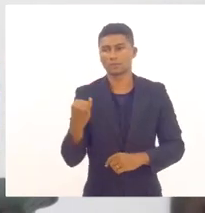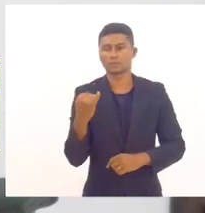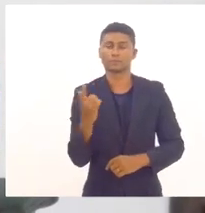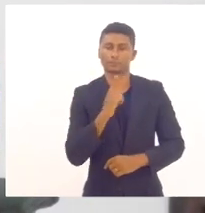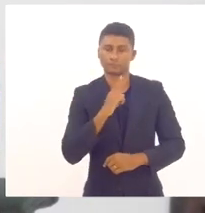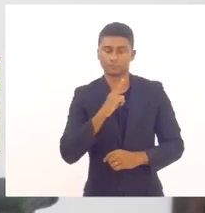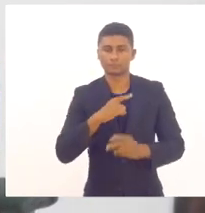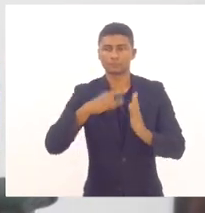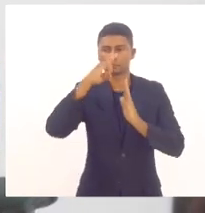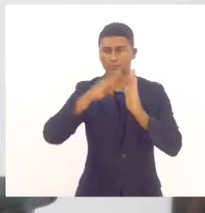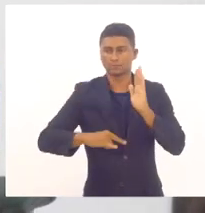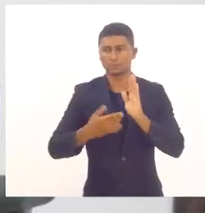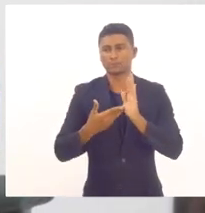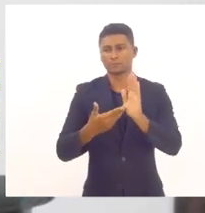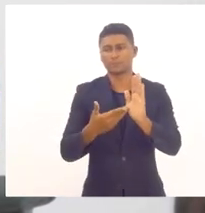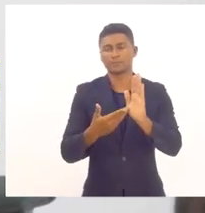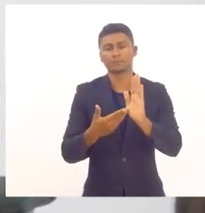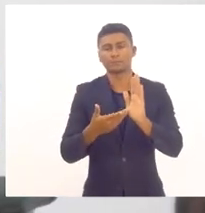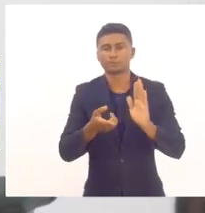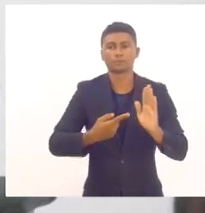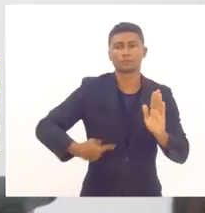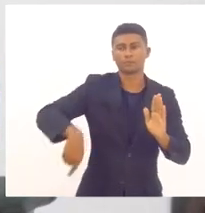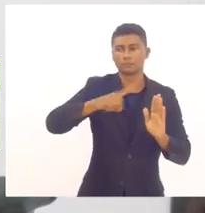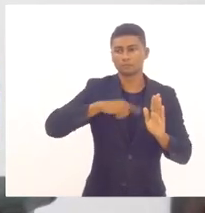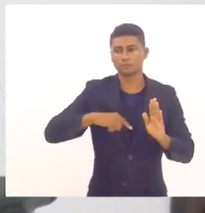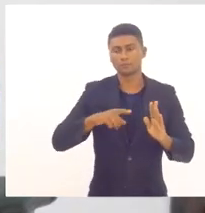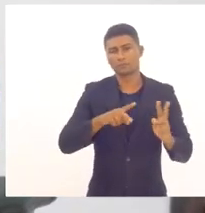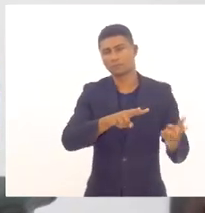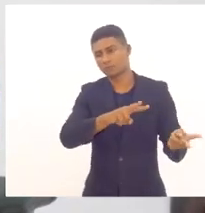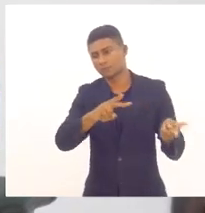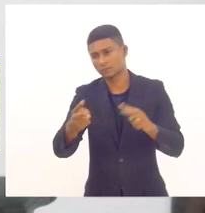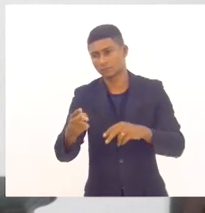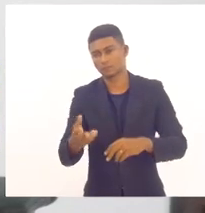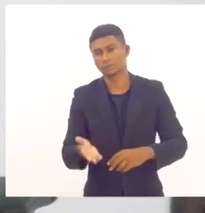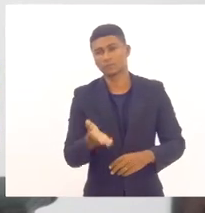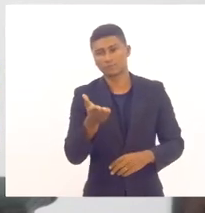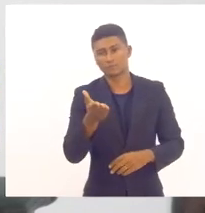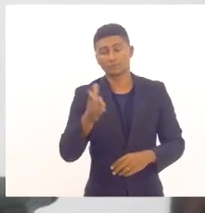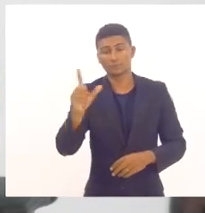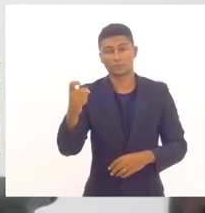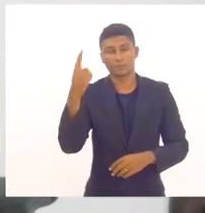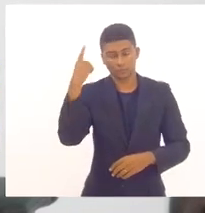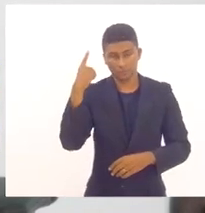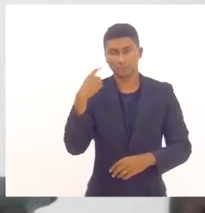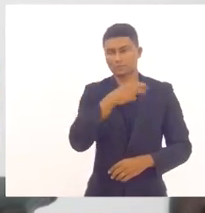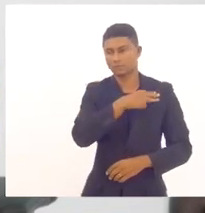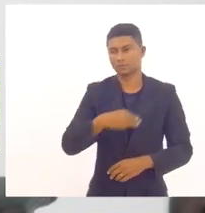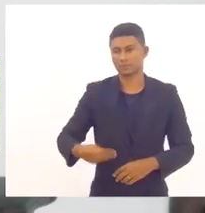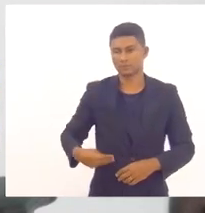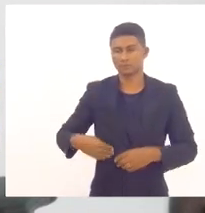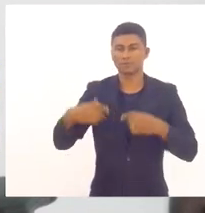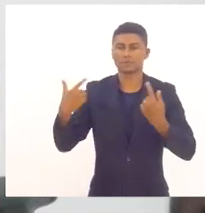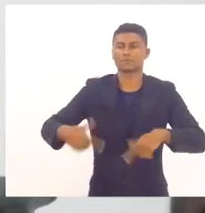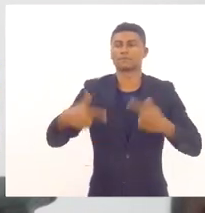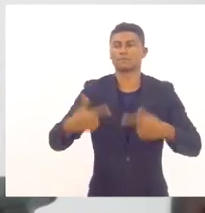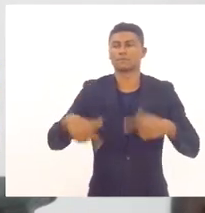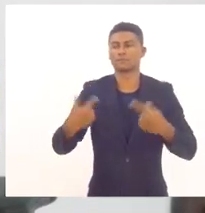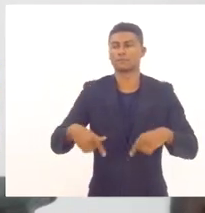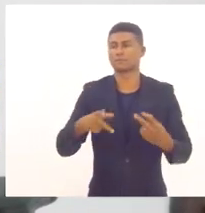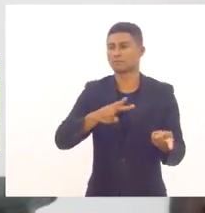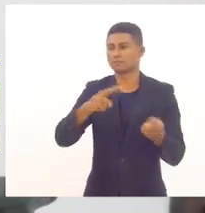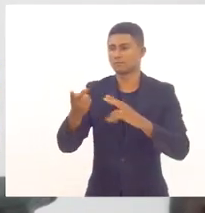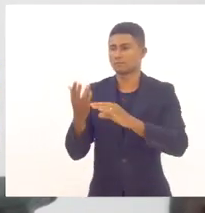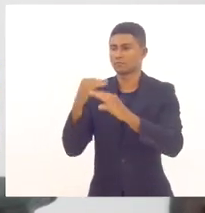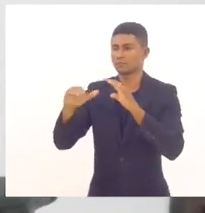Feito pela FECARGE, que a gente encaminha ao excelentíssimo senhor ex-ministro do Trabalho,